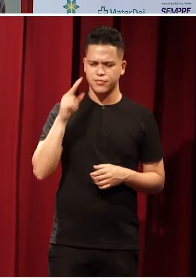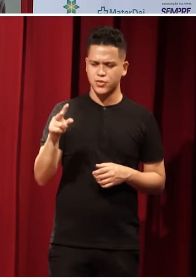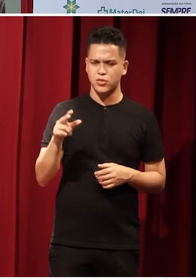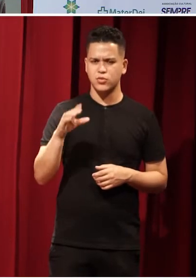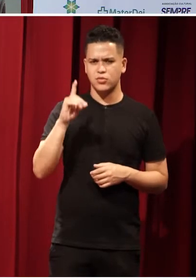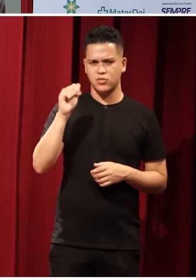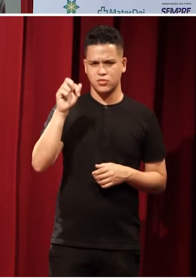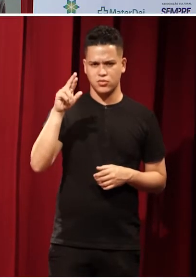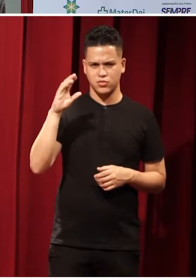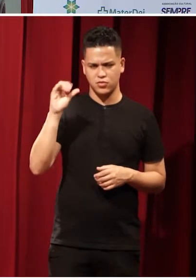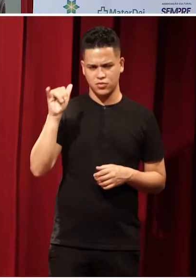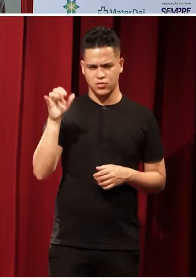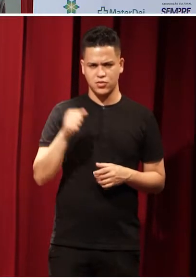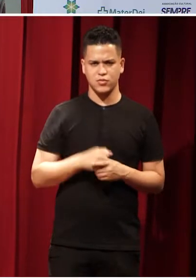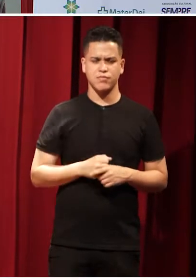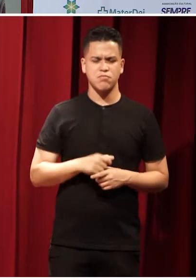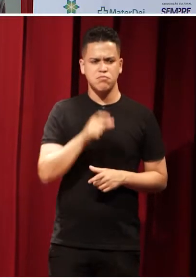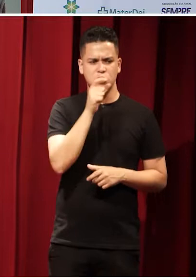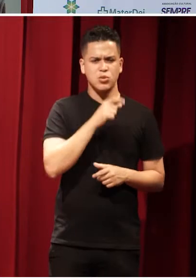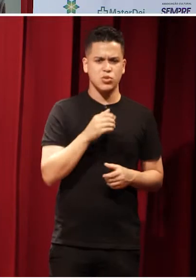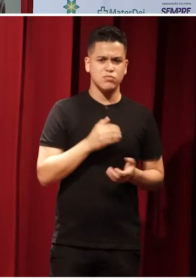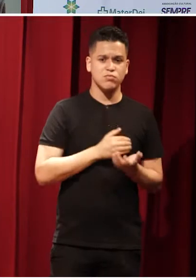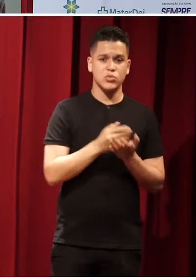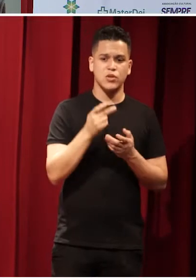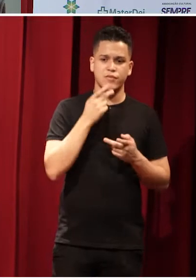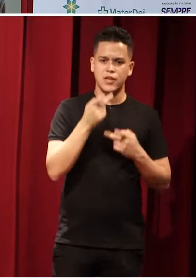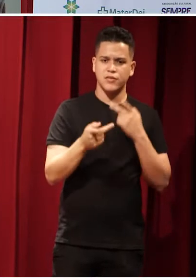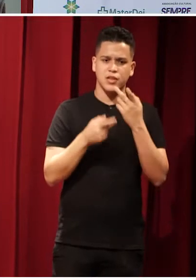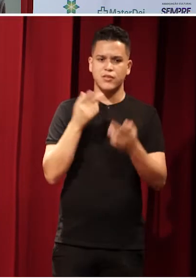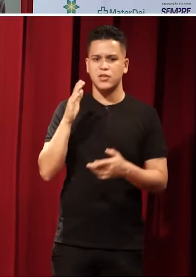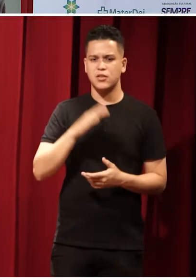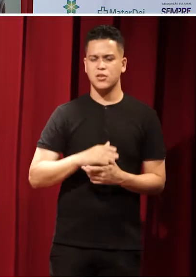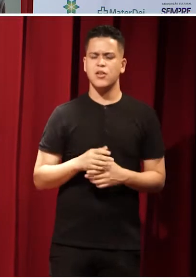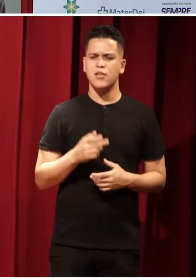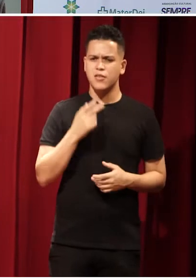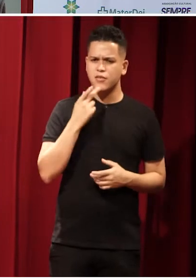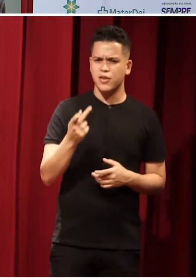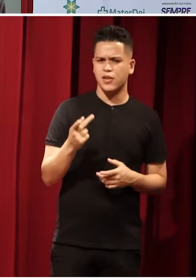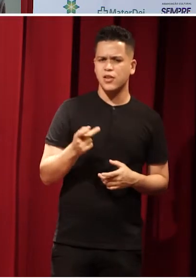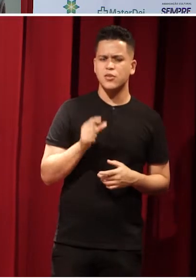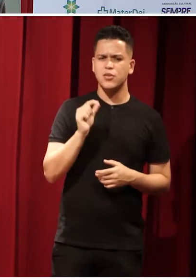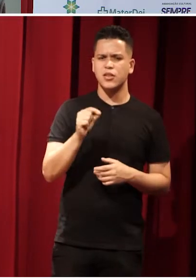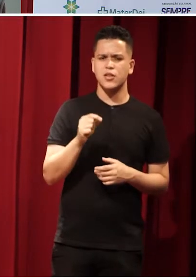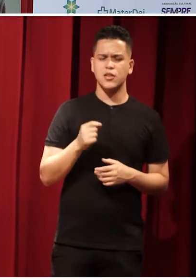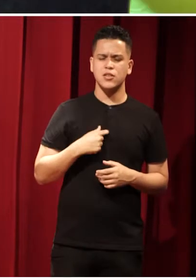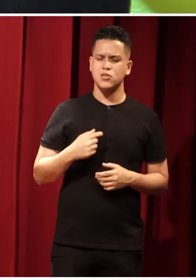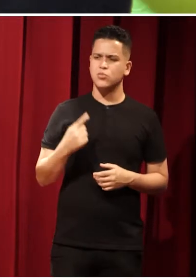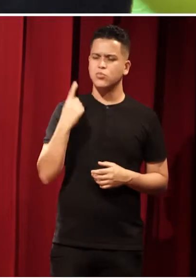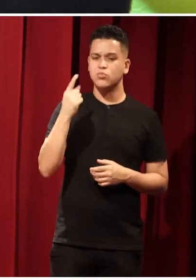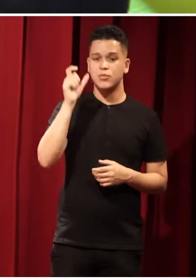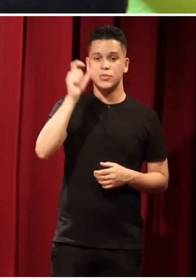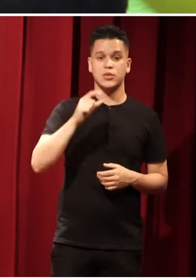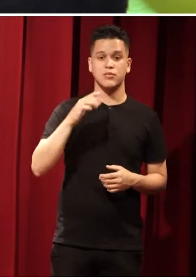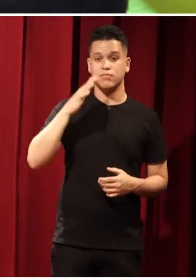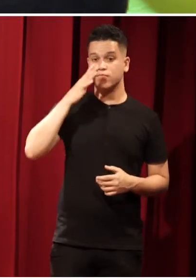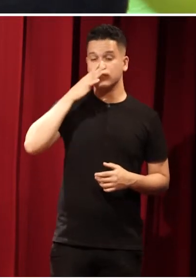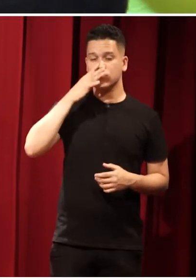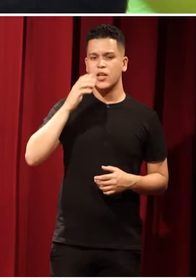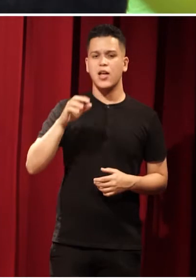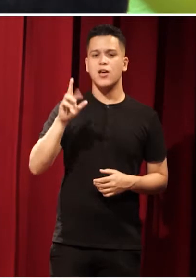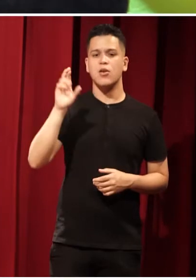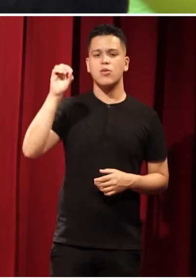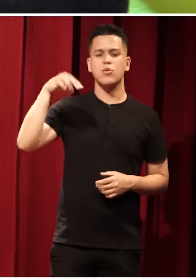ele referiu-se. Na história do Darcy, uma das pessoas que ele mais admirava era Rondon. Então, se você pudesse fazer